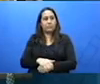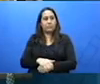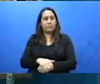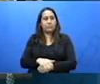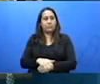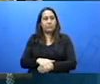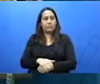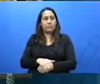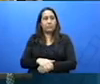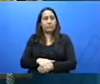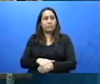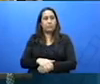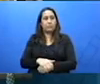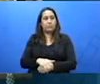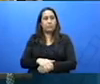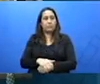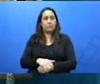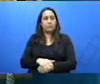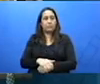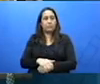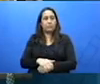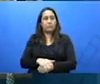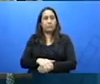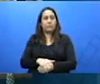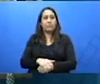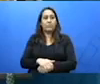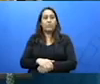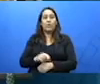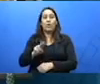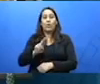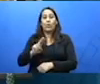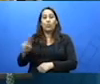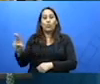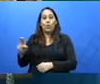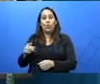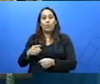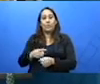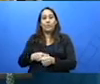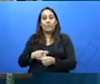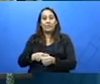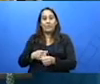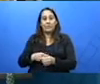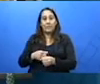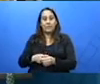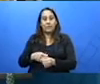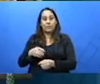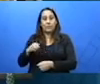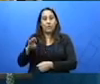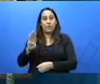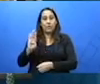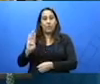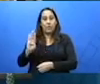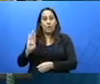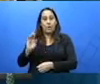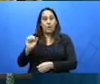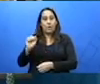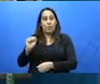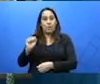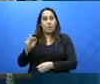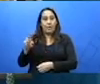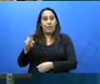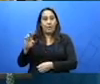Nasceu na nossa cidade de Barretos. Barretos não é um nome de um lugar